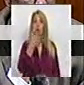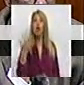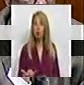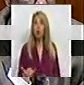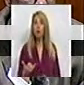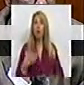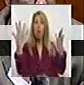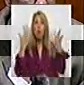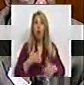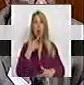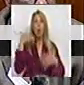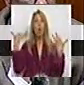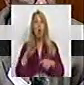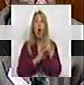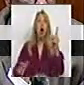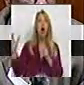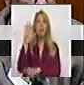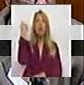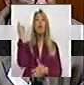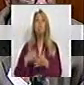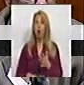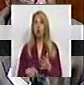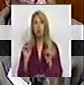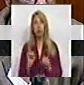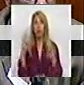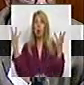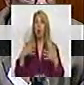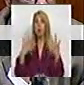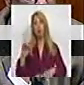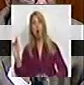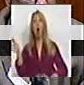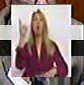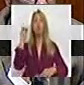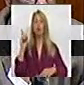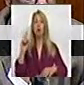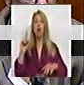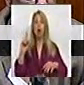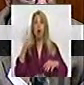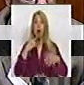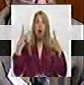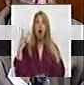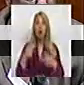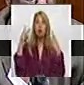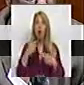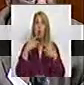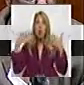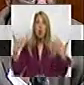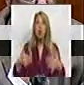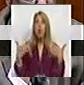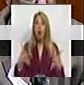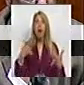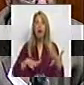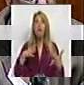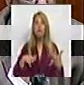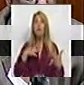do enorme aumento dos impostos, que era o orçamento que seria tão austeritário, que queria